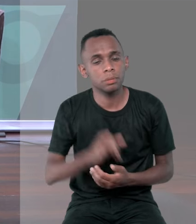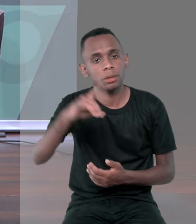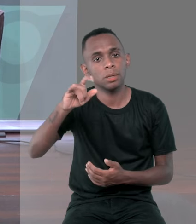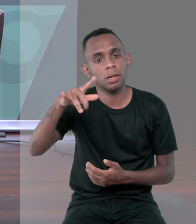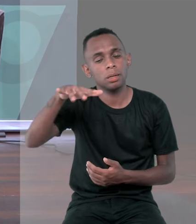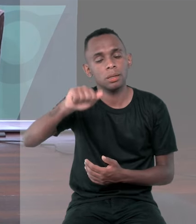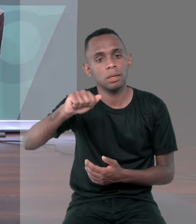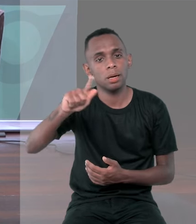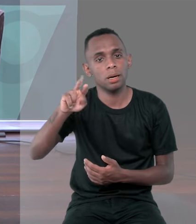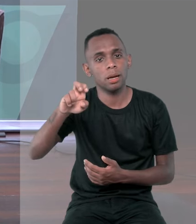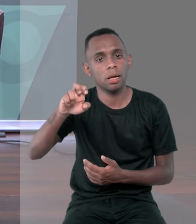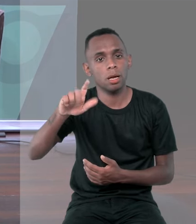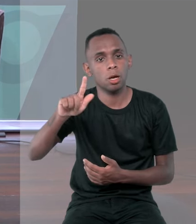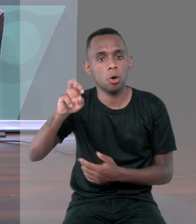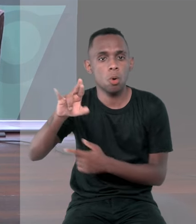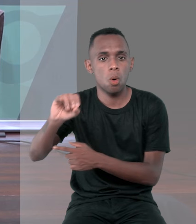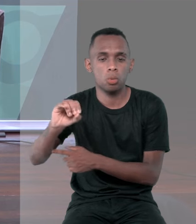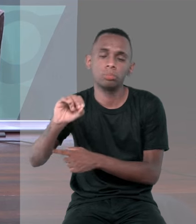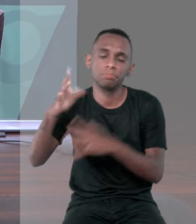Idalina Gregório.